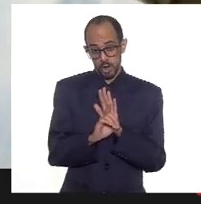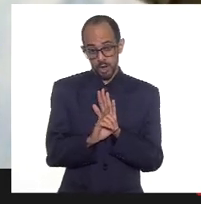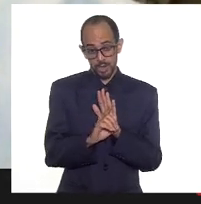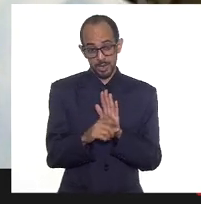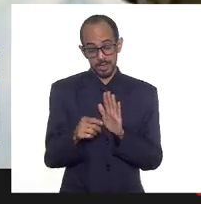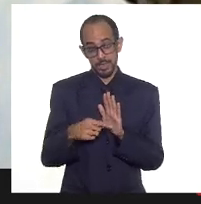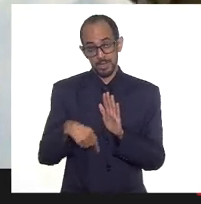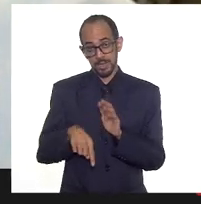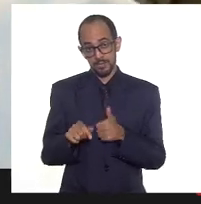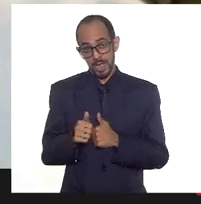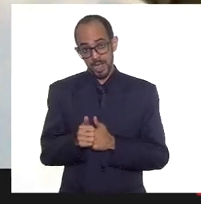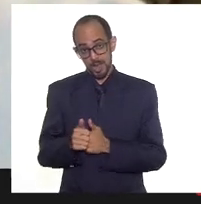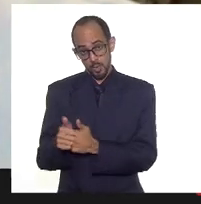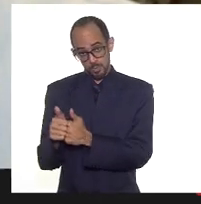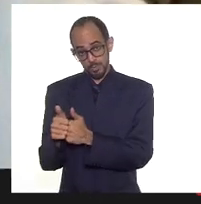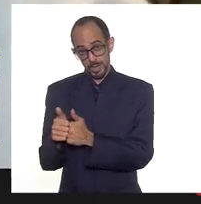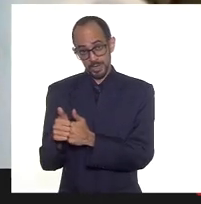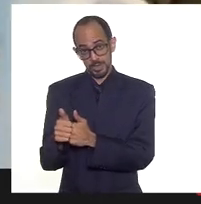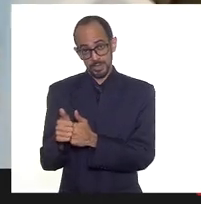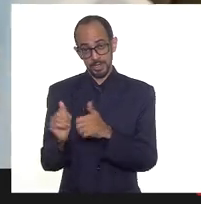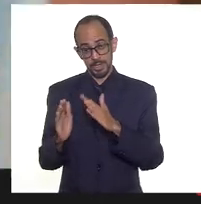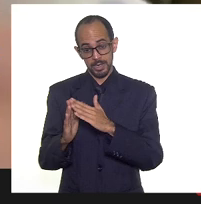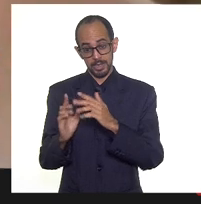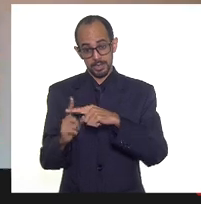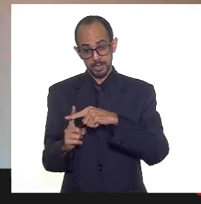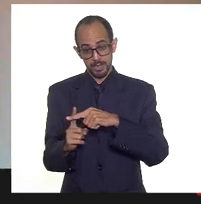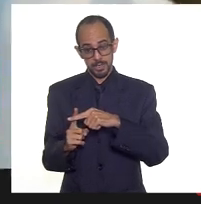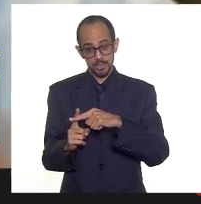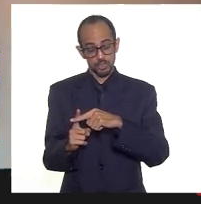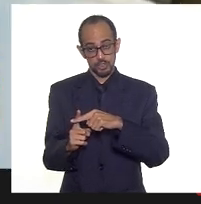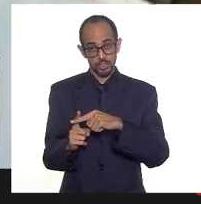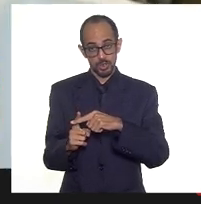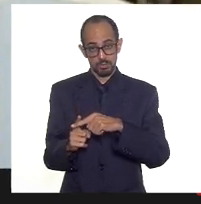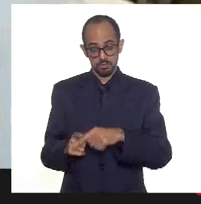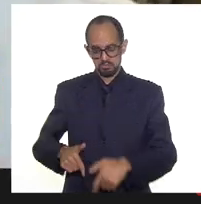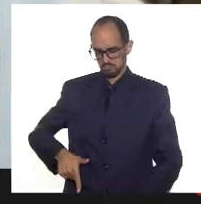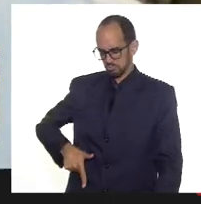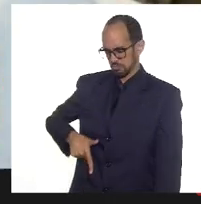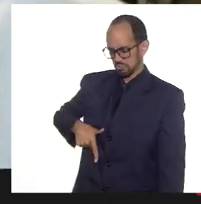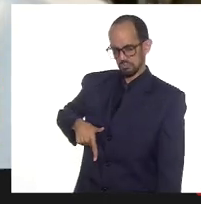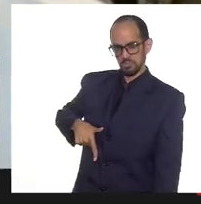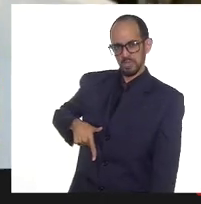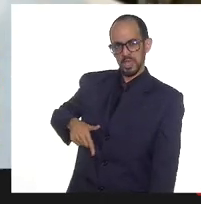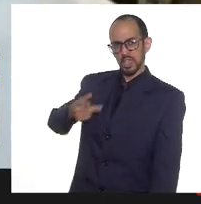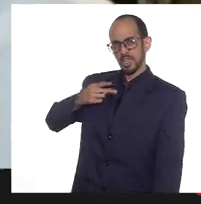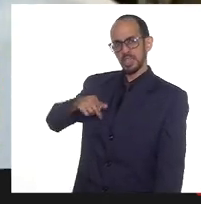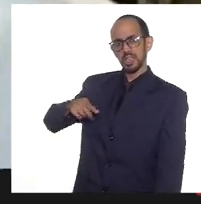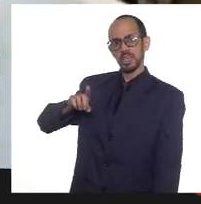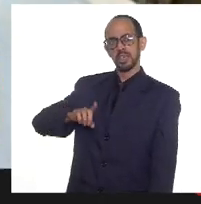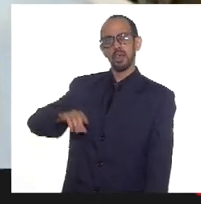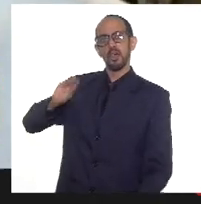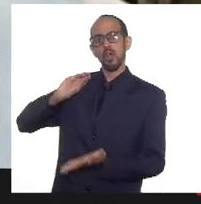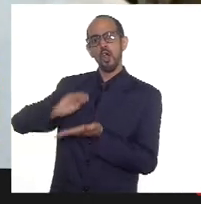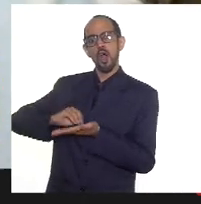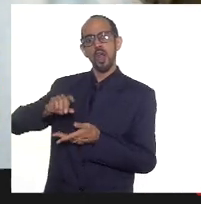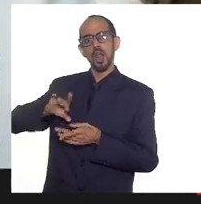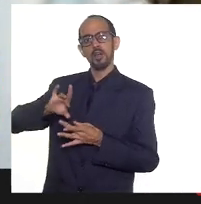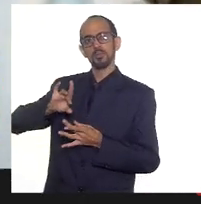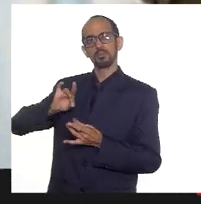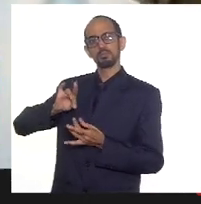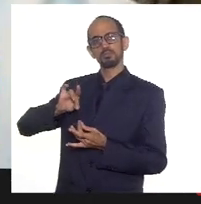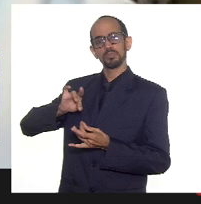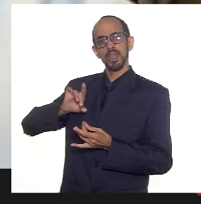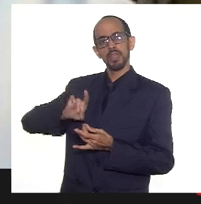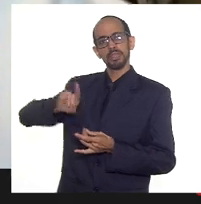cristão, né? Bota no fuzil, que é uma excrescência, né? Deus é fiel no fuzil. Eu acho maluco isso